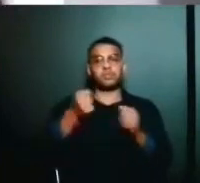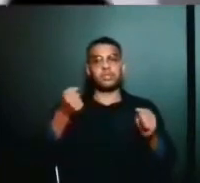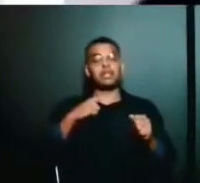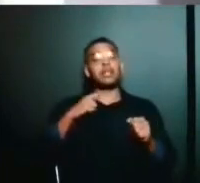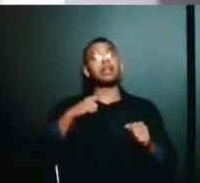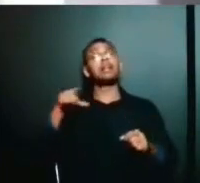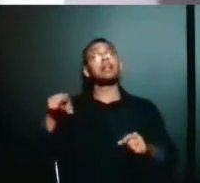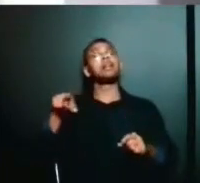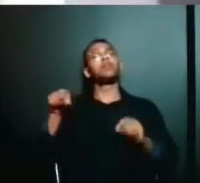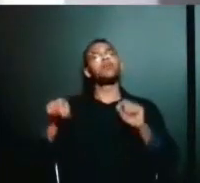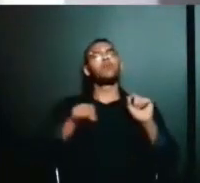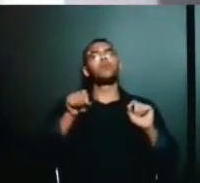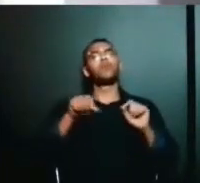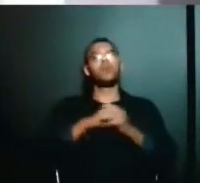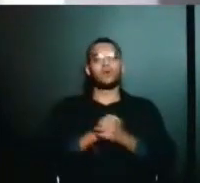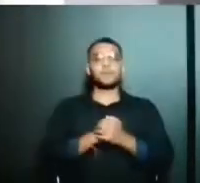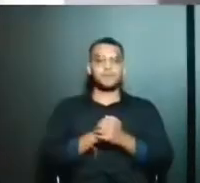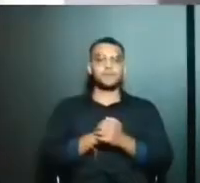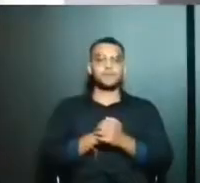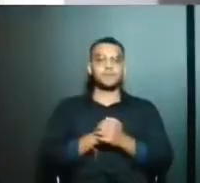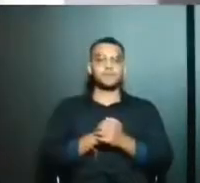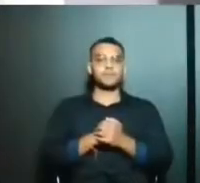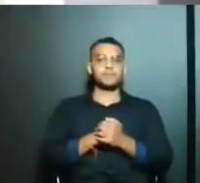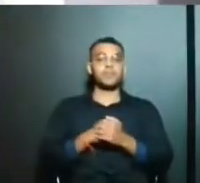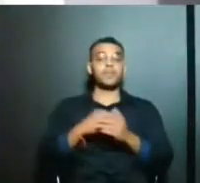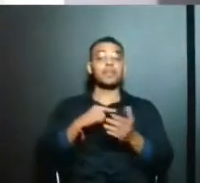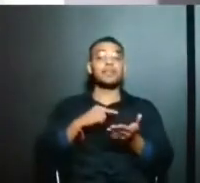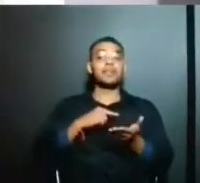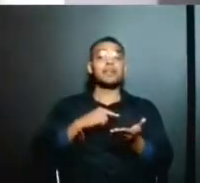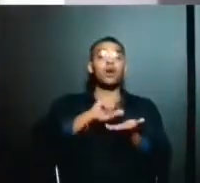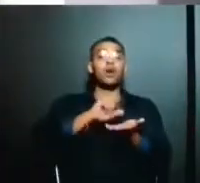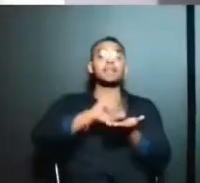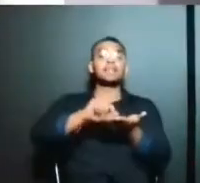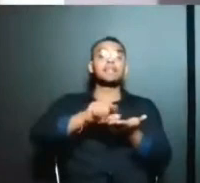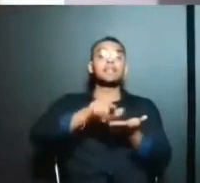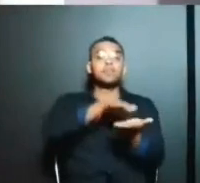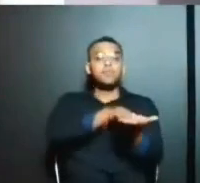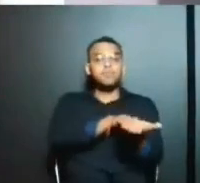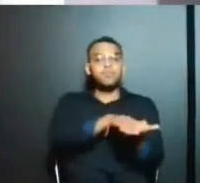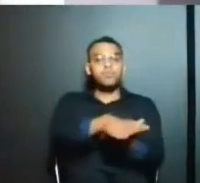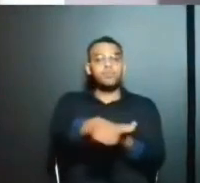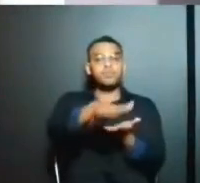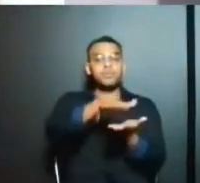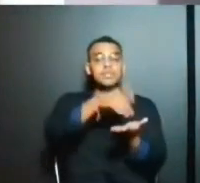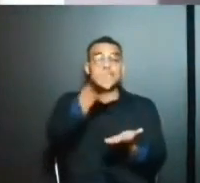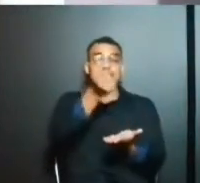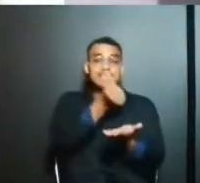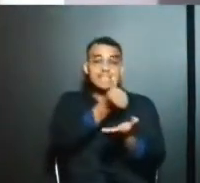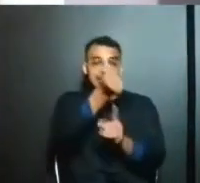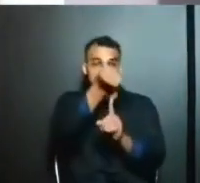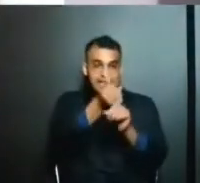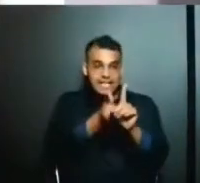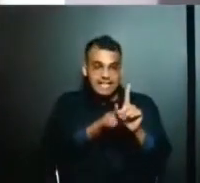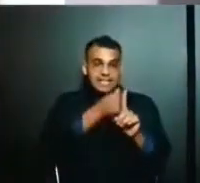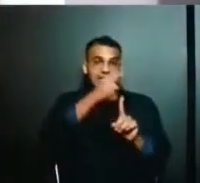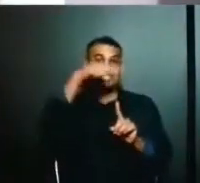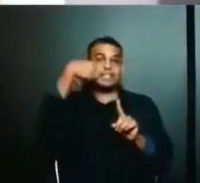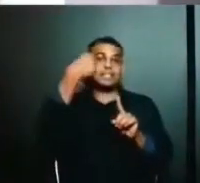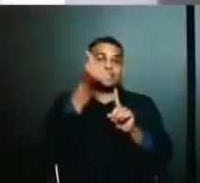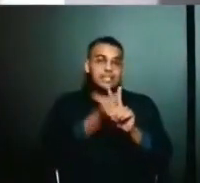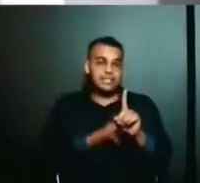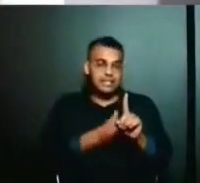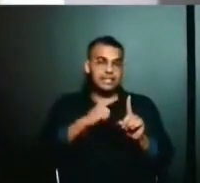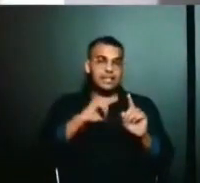edição física a cada 6 meses e que nessa edição eles iam celebrar as mulheres.